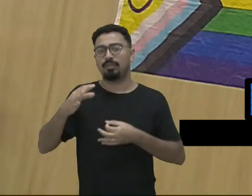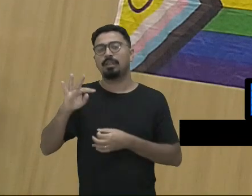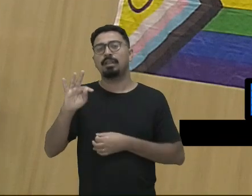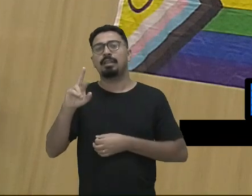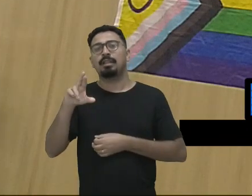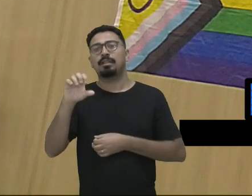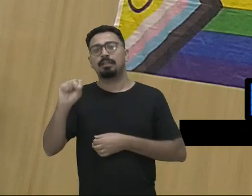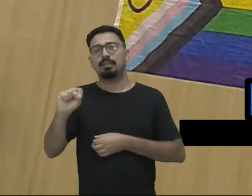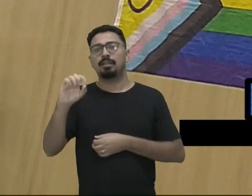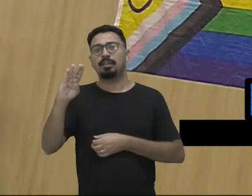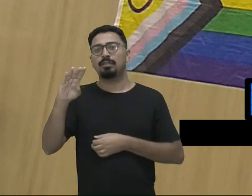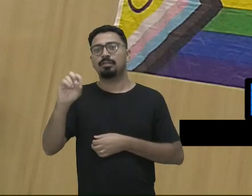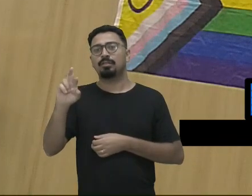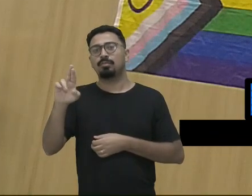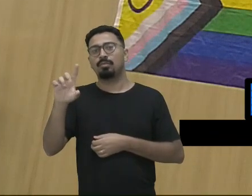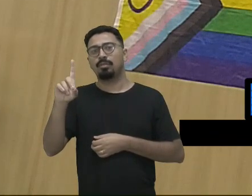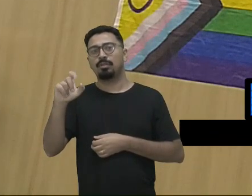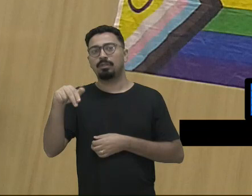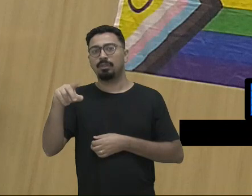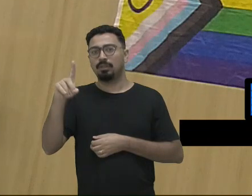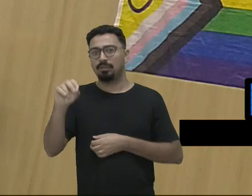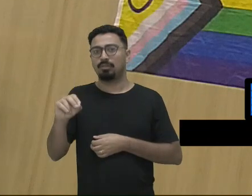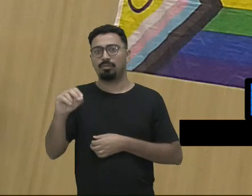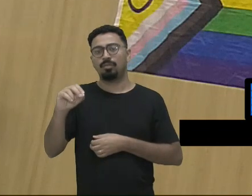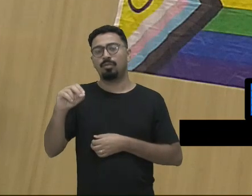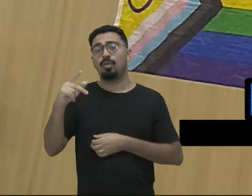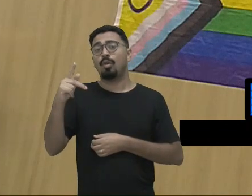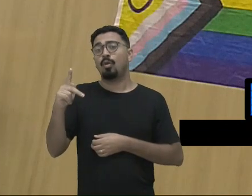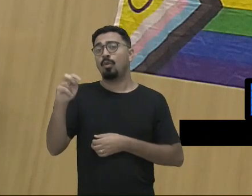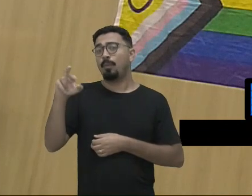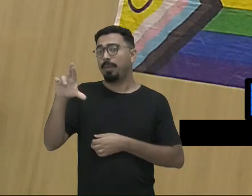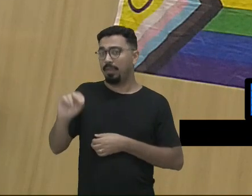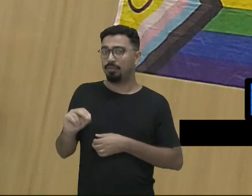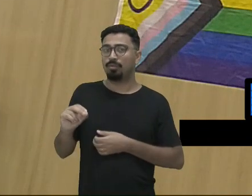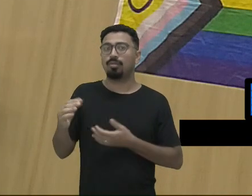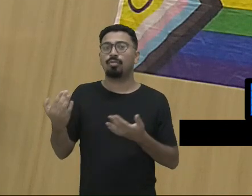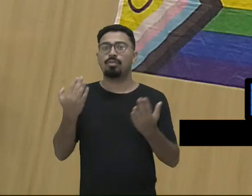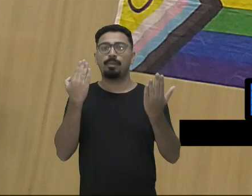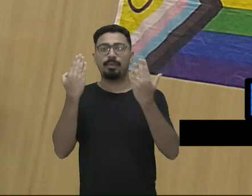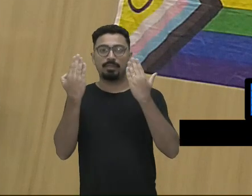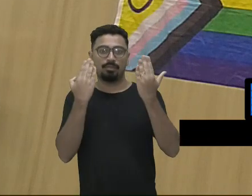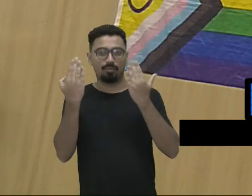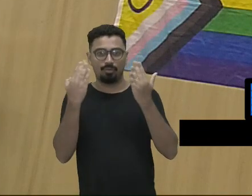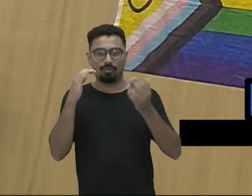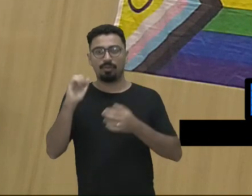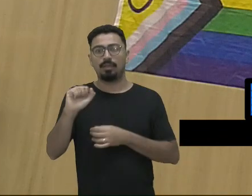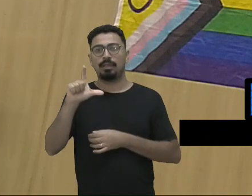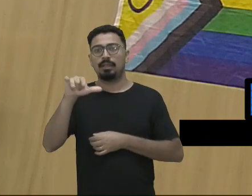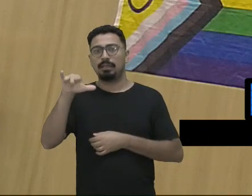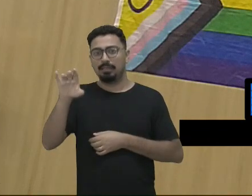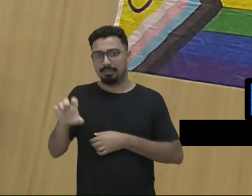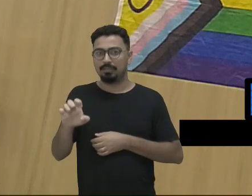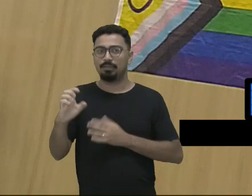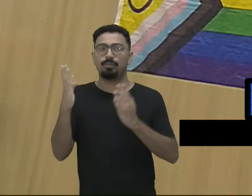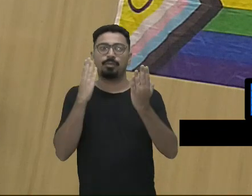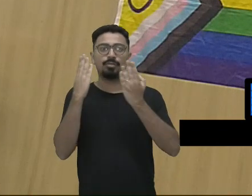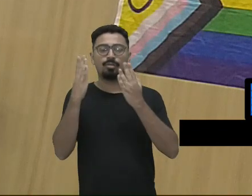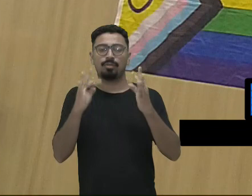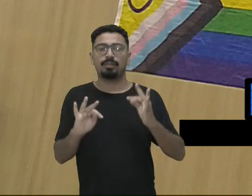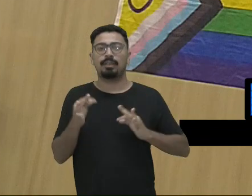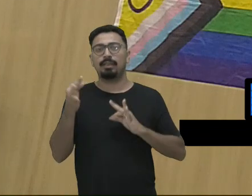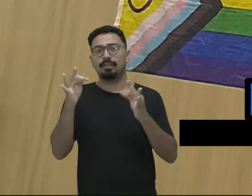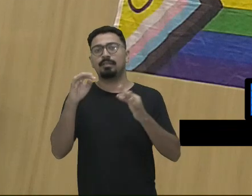doutor Pedro Brígido, a psicóloga Alice de Biasi, o psicólogo técnico